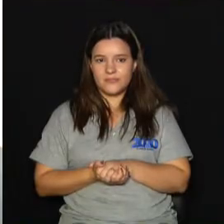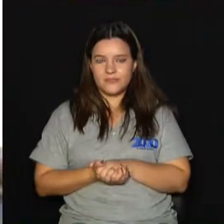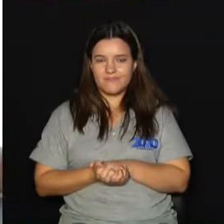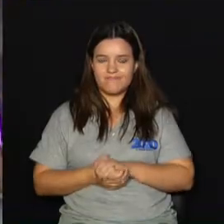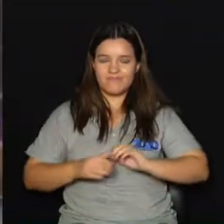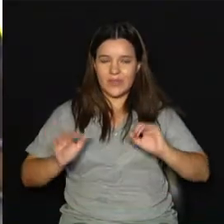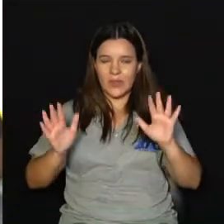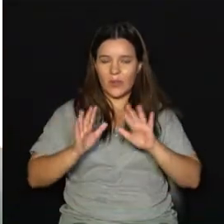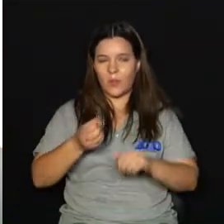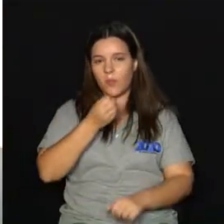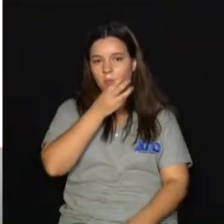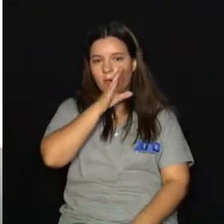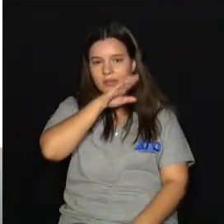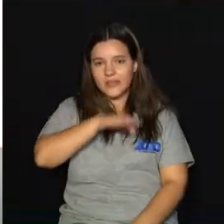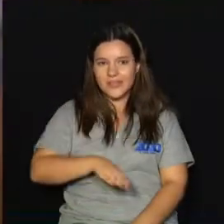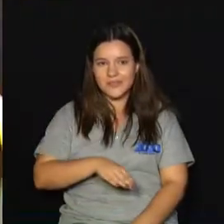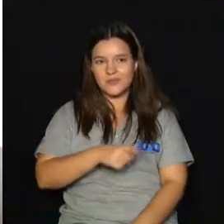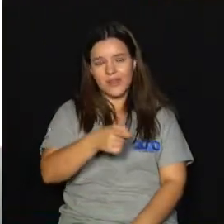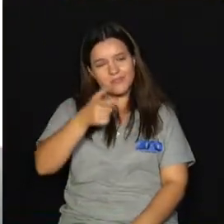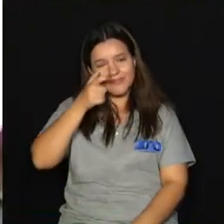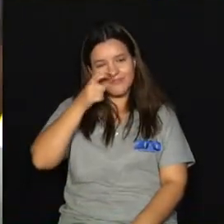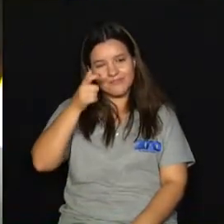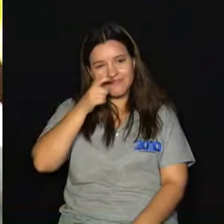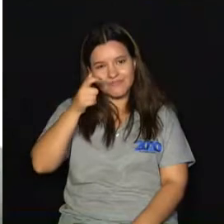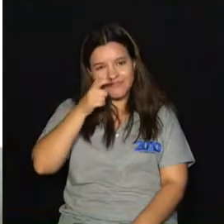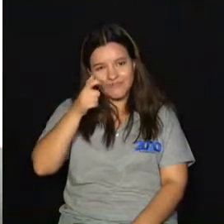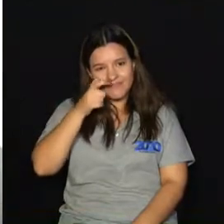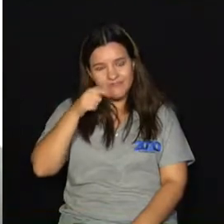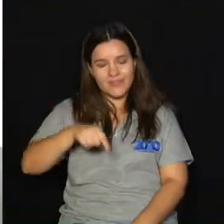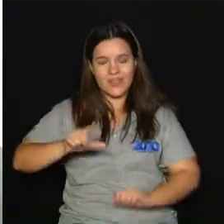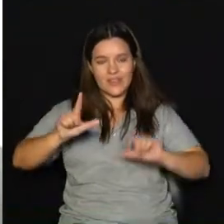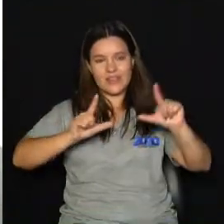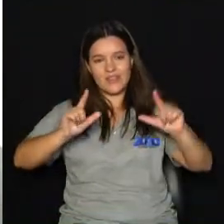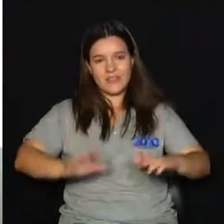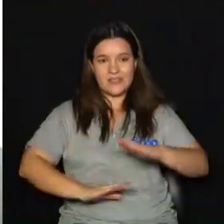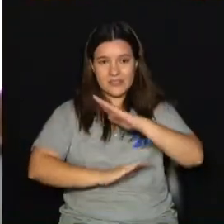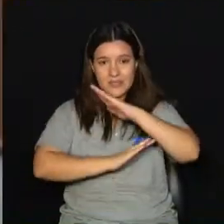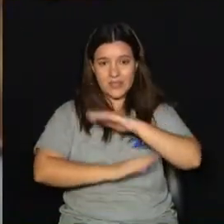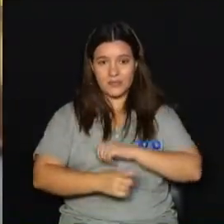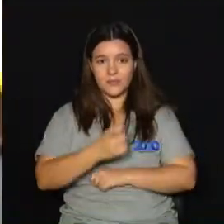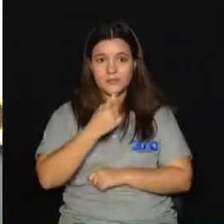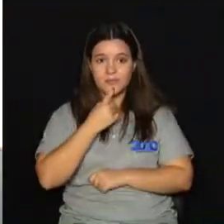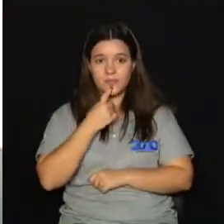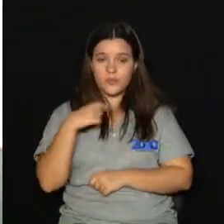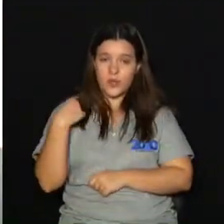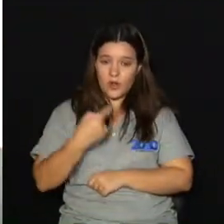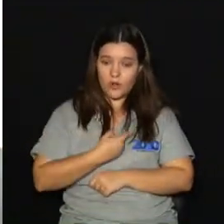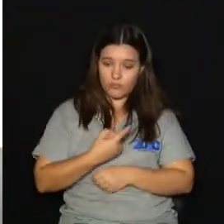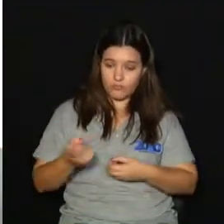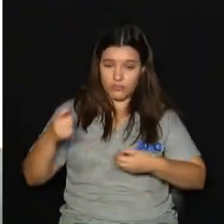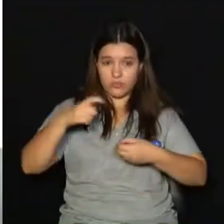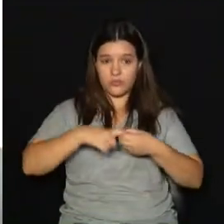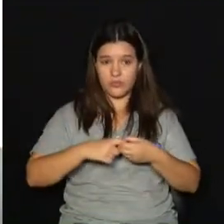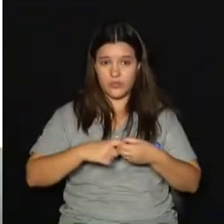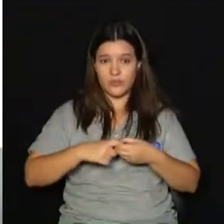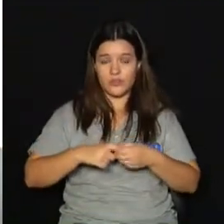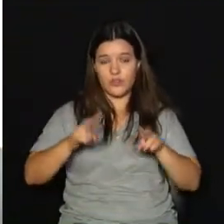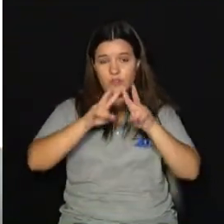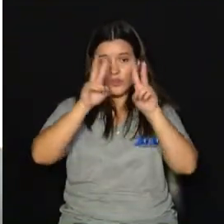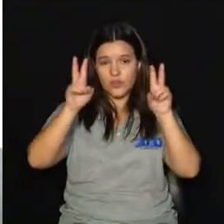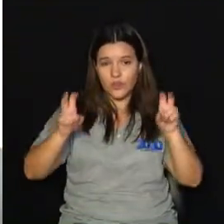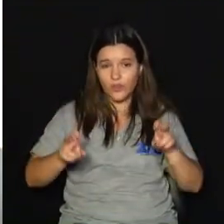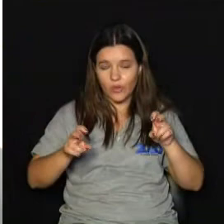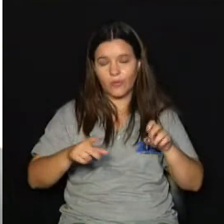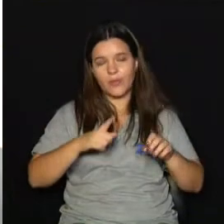Olá, boa tarde para você que nos acompanha aqui na TV Câmara Campinas. Nós voltamos a falar nessa